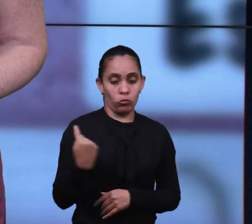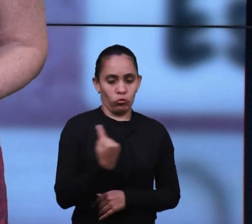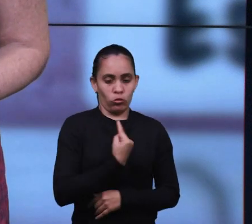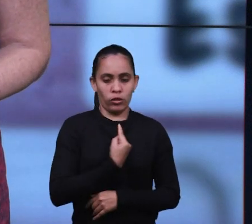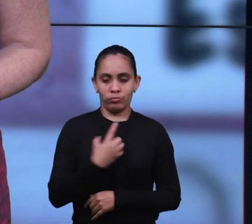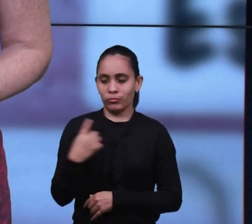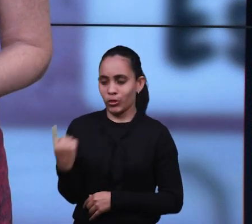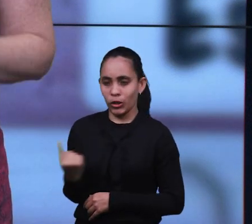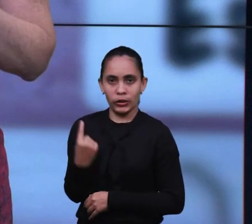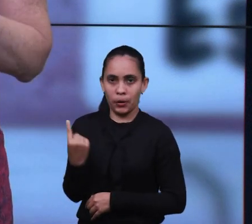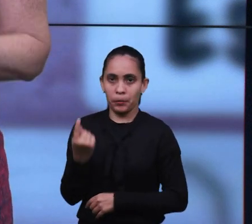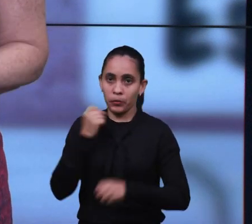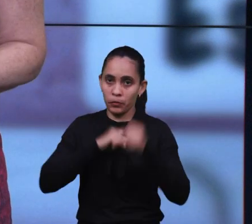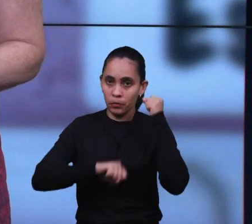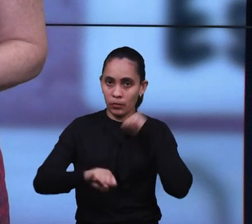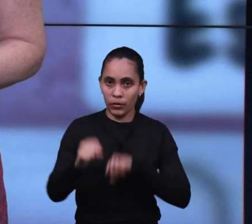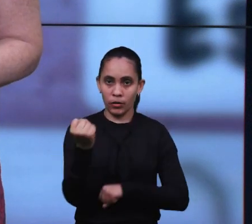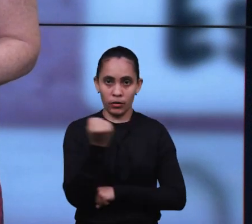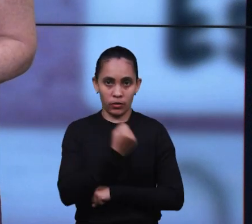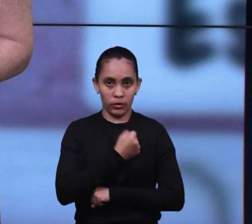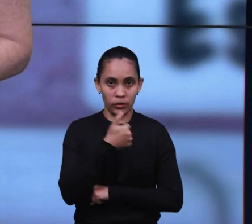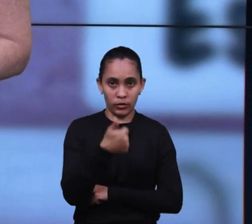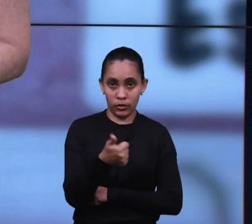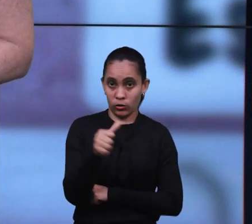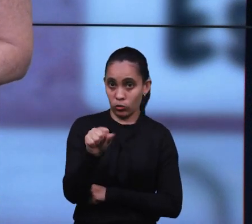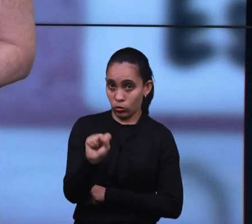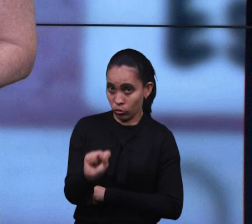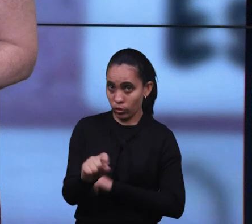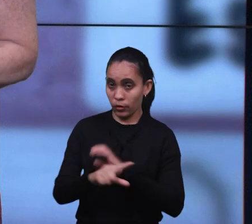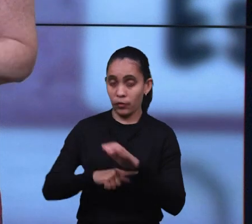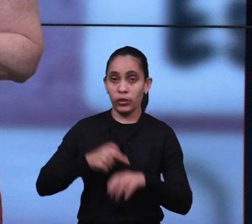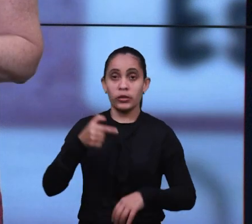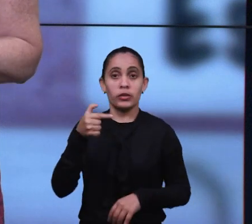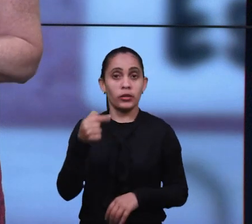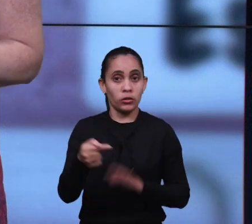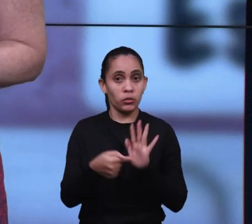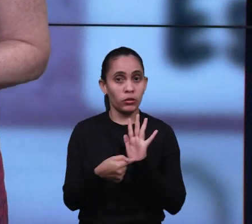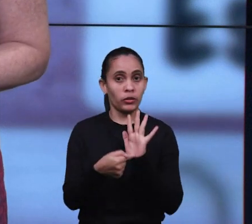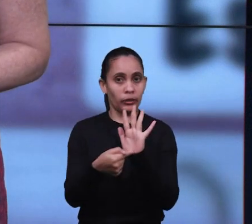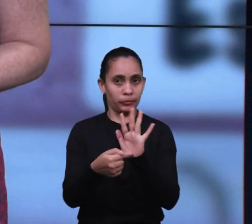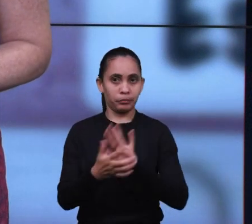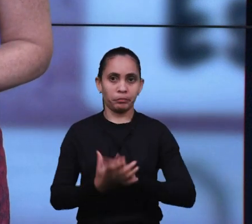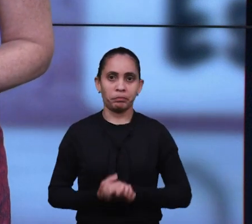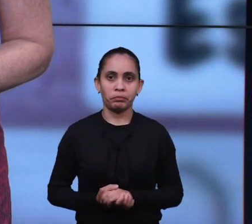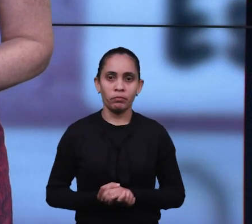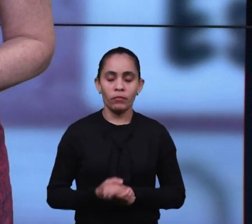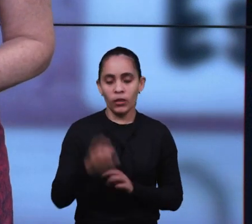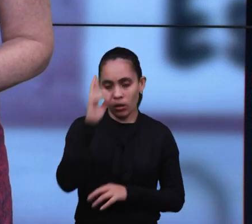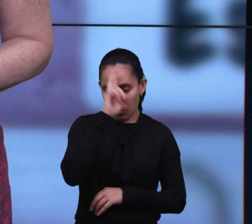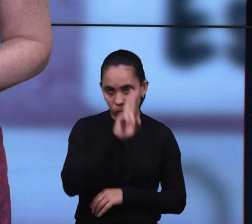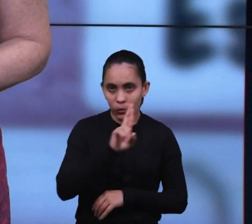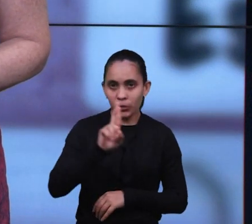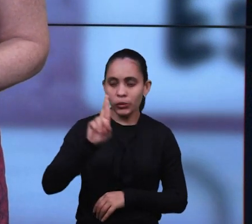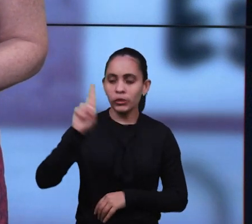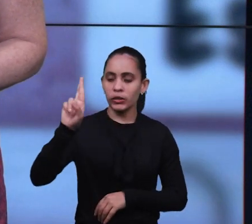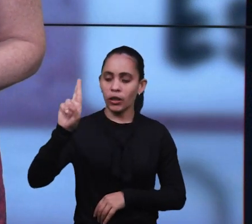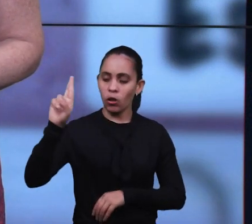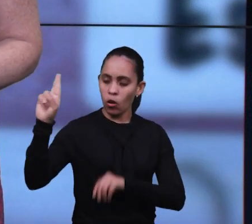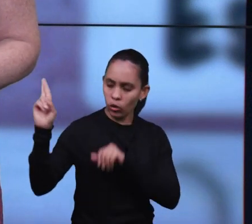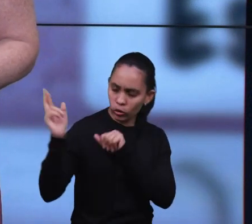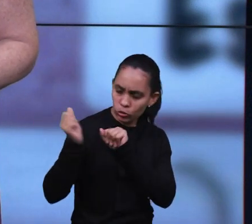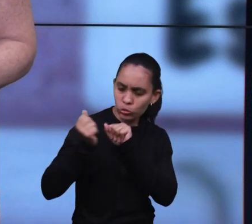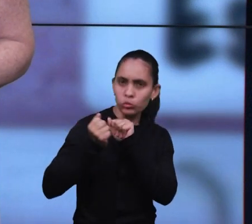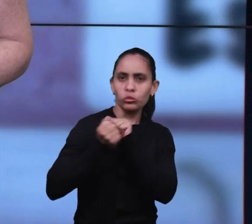estamos sozinhos. O salmista, no capítulo 118, verso 7, nos diz assim: O Senhor